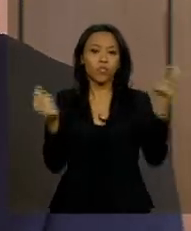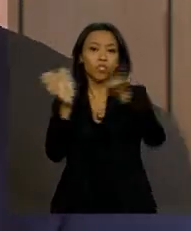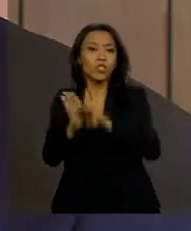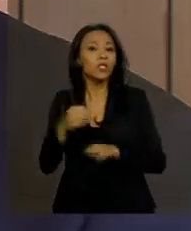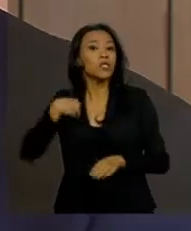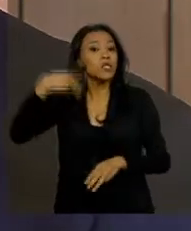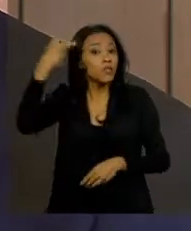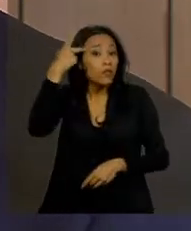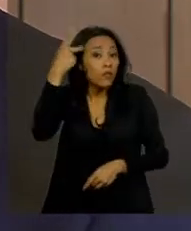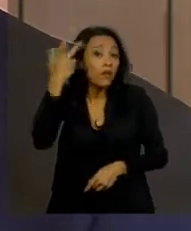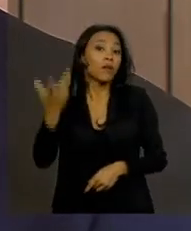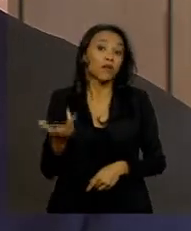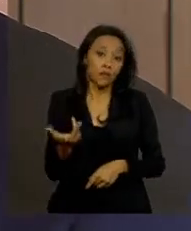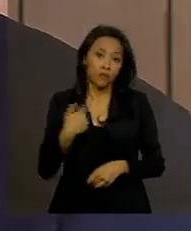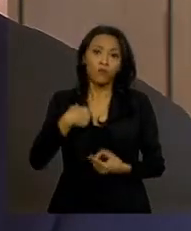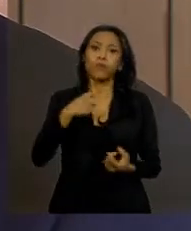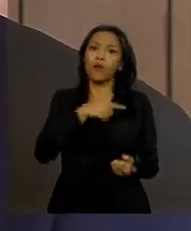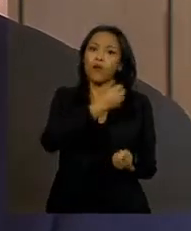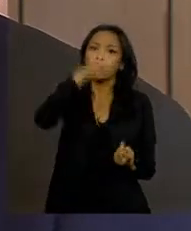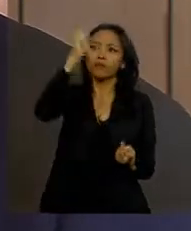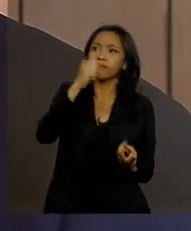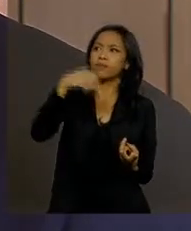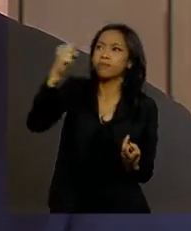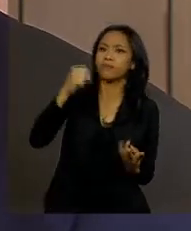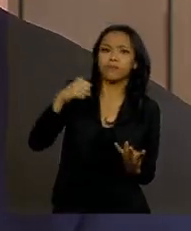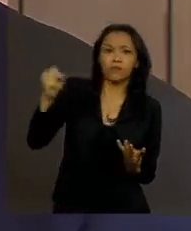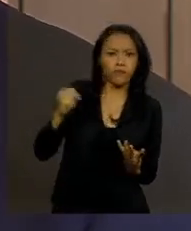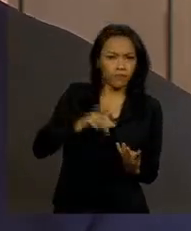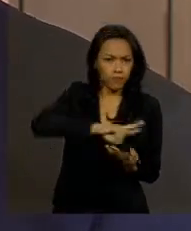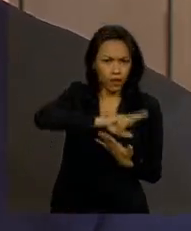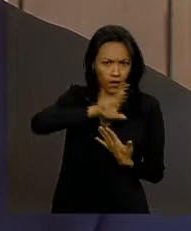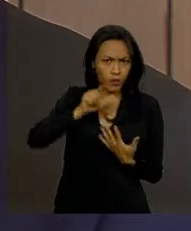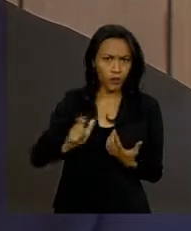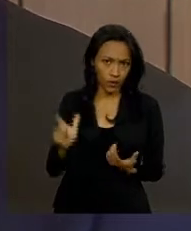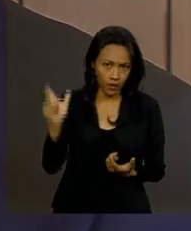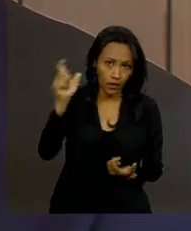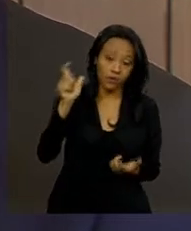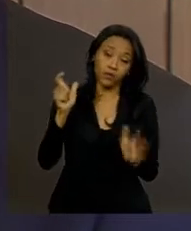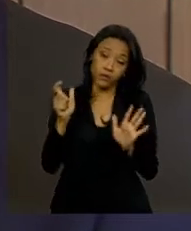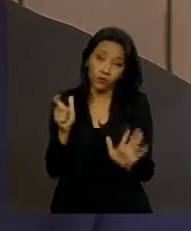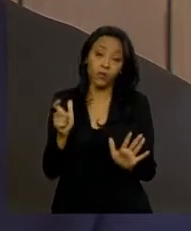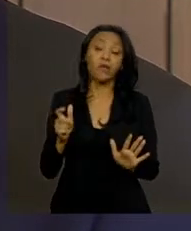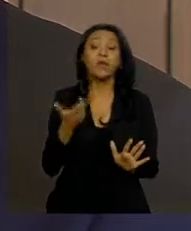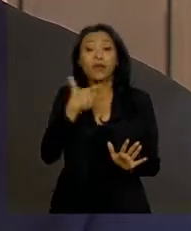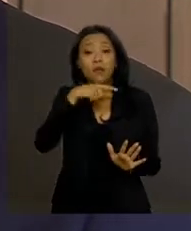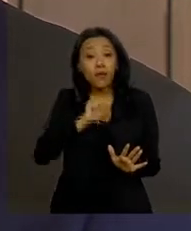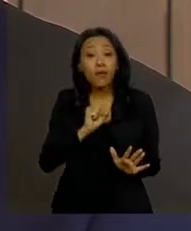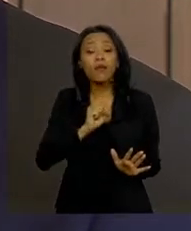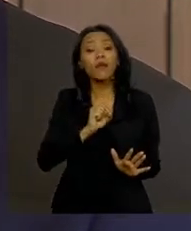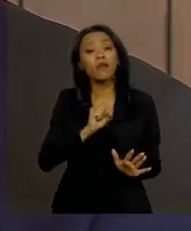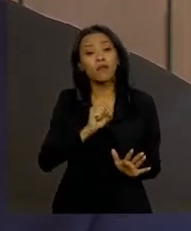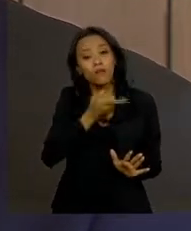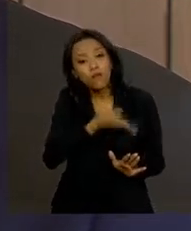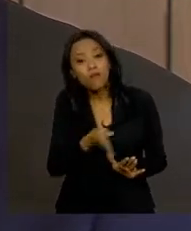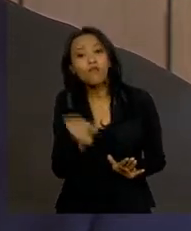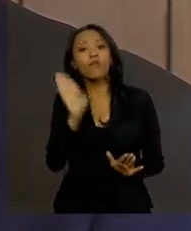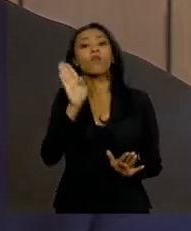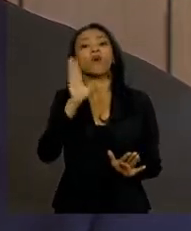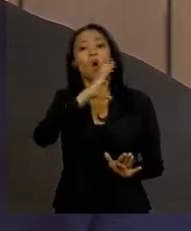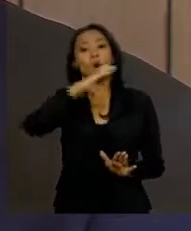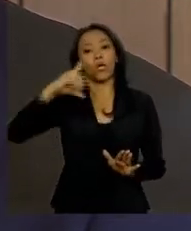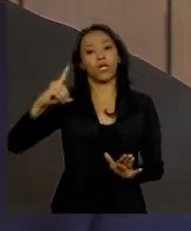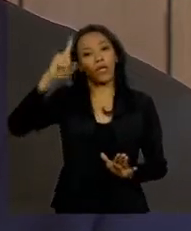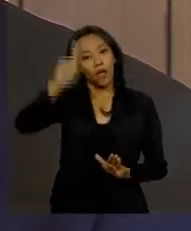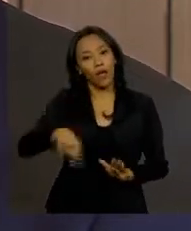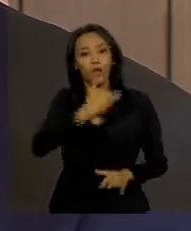nós temos uma diversidade de locais por onde eles vão o certo é que quem coordena esse trabalho é o governo